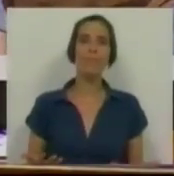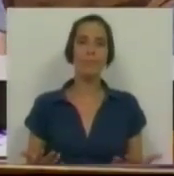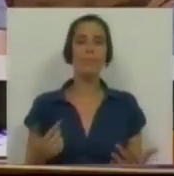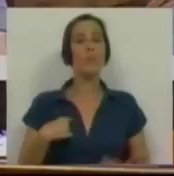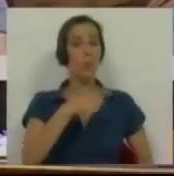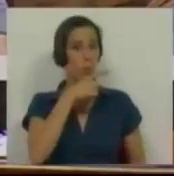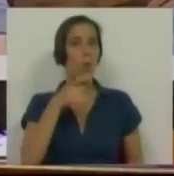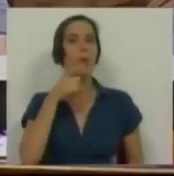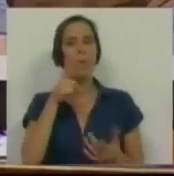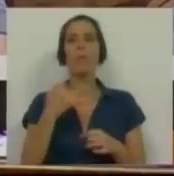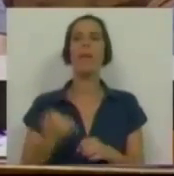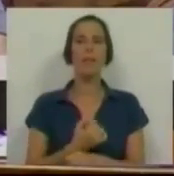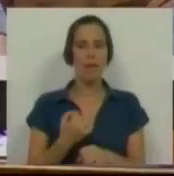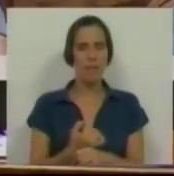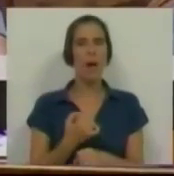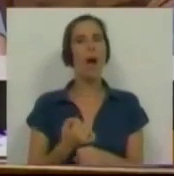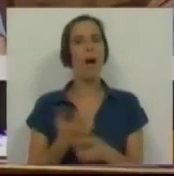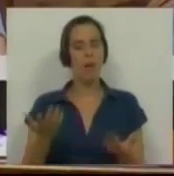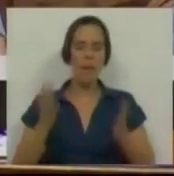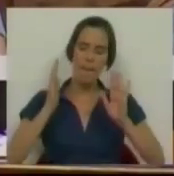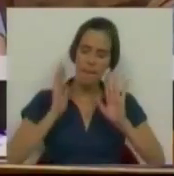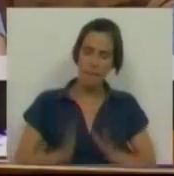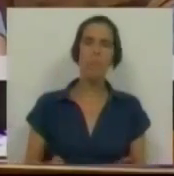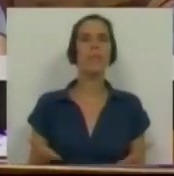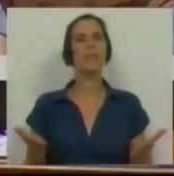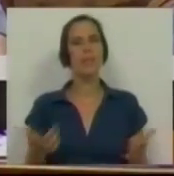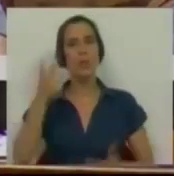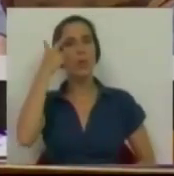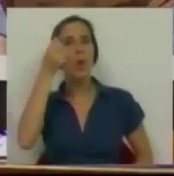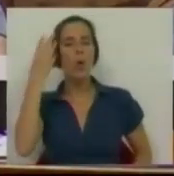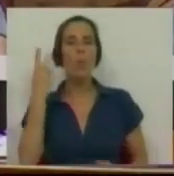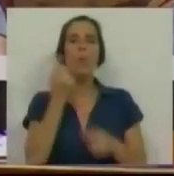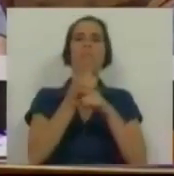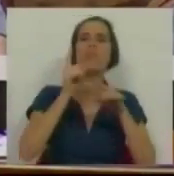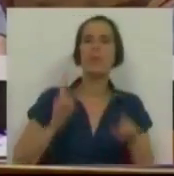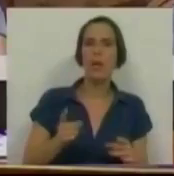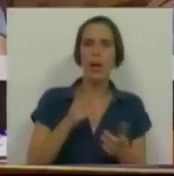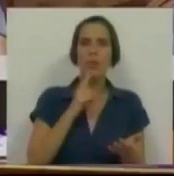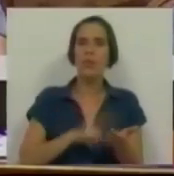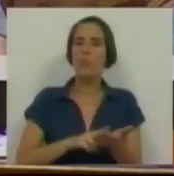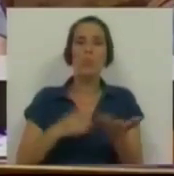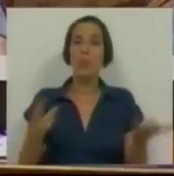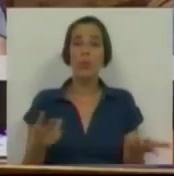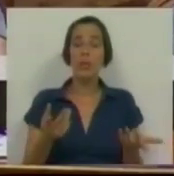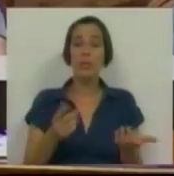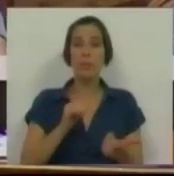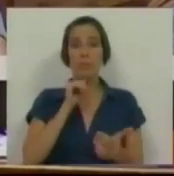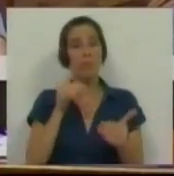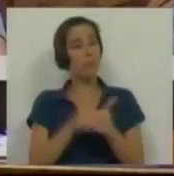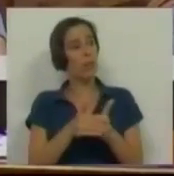nós comprometemos-nos nesse trabalho, em que é necessário compreender as razões destas